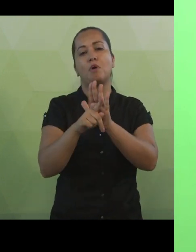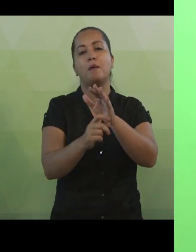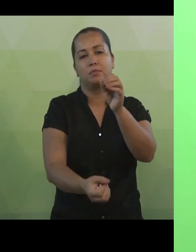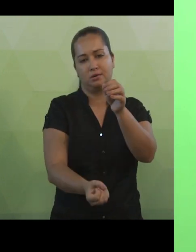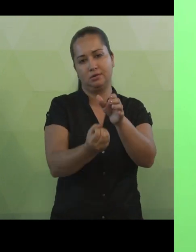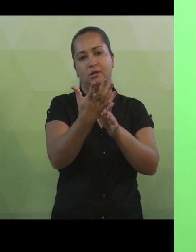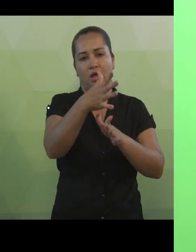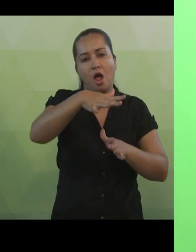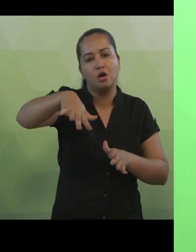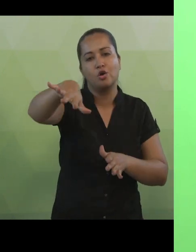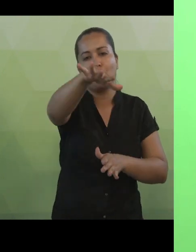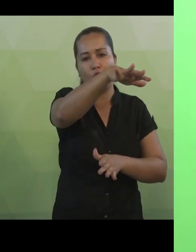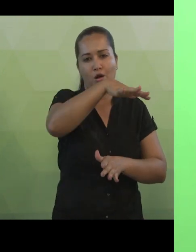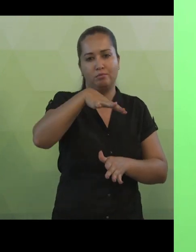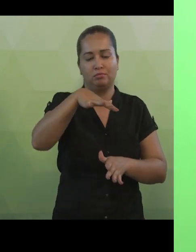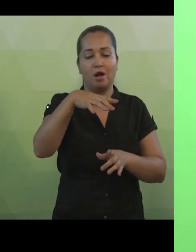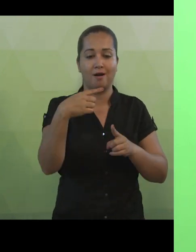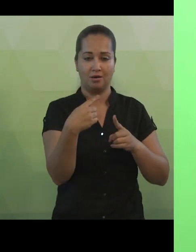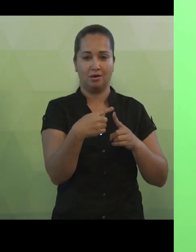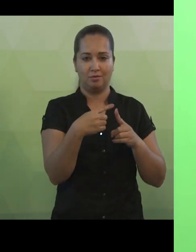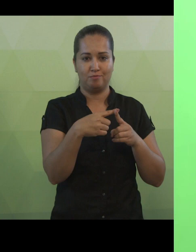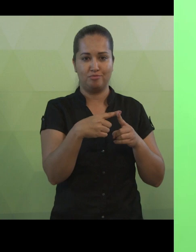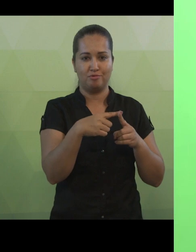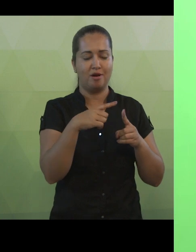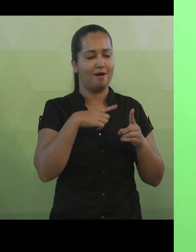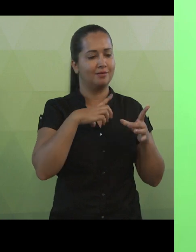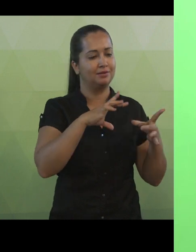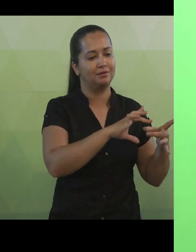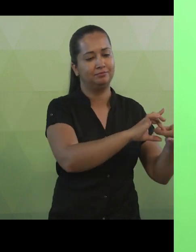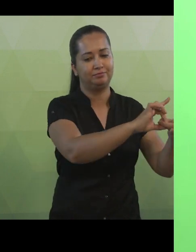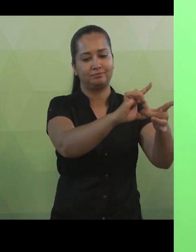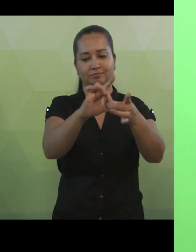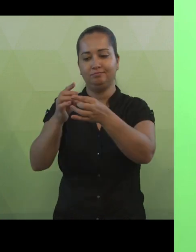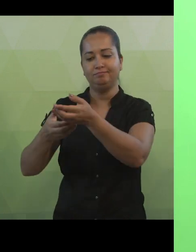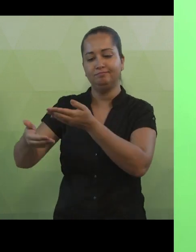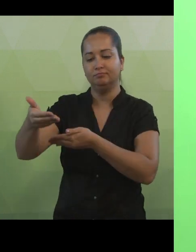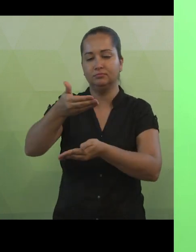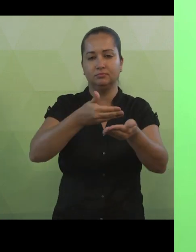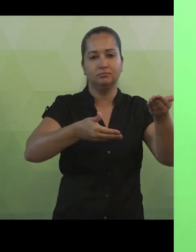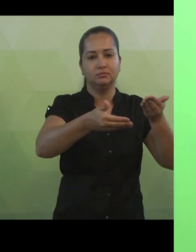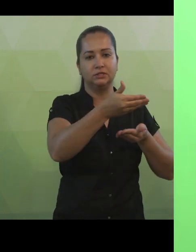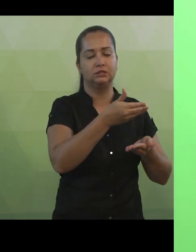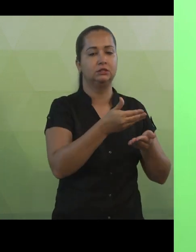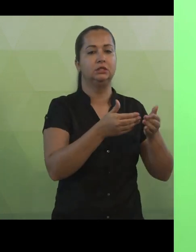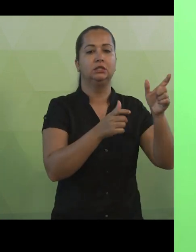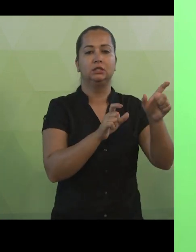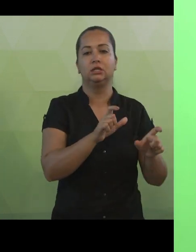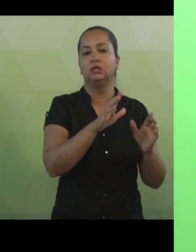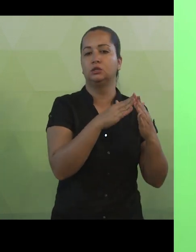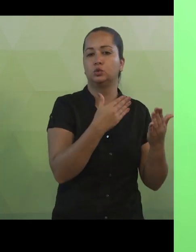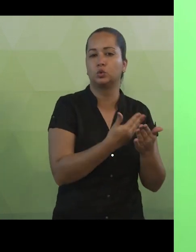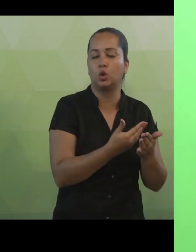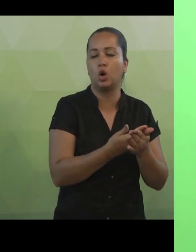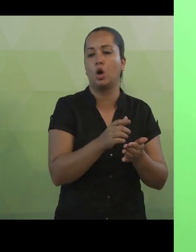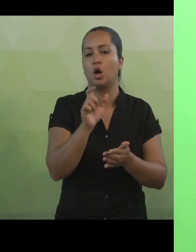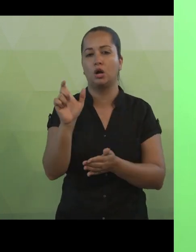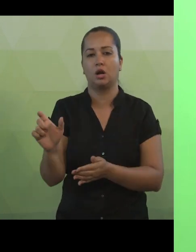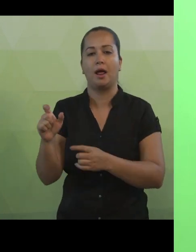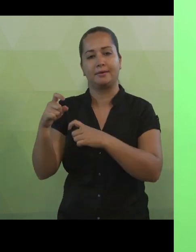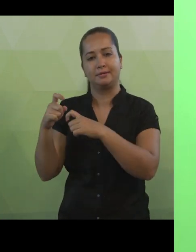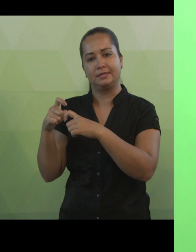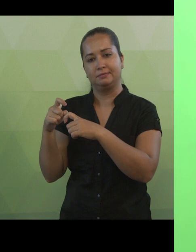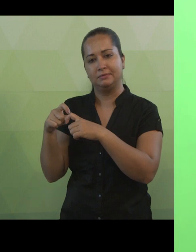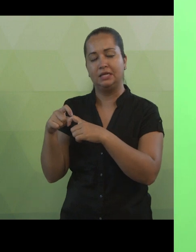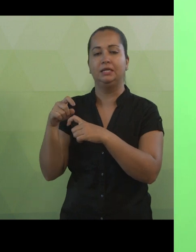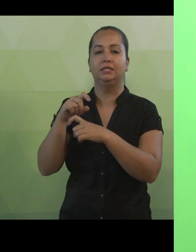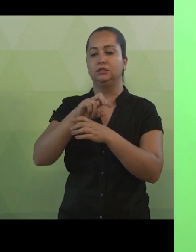as informações de uso compartilhado para todos os bancos. Então, aqueles exemplos que a gente deu, o banco escola, o banco clínica, qualquer banco que você criar.